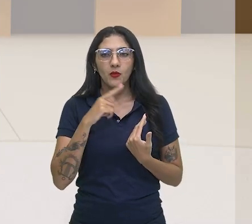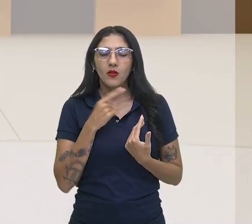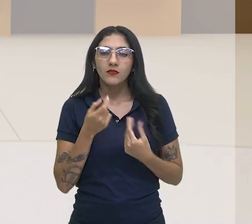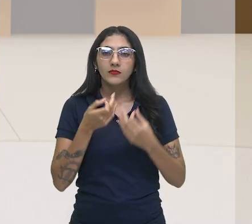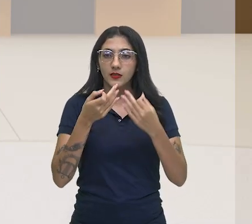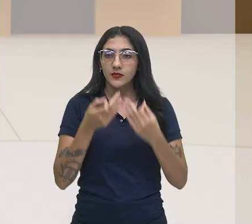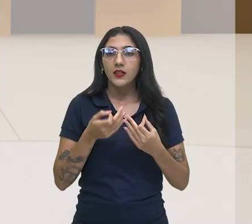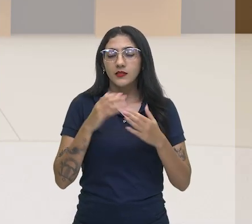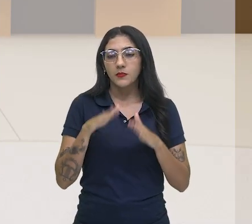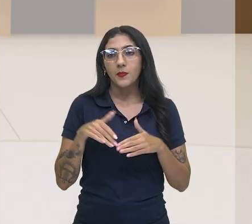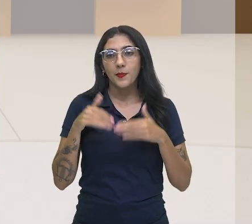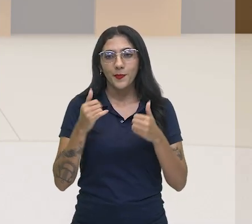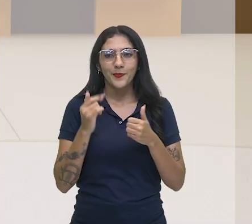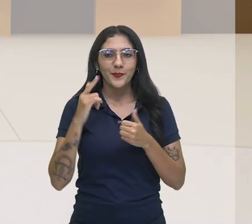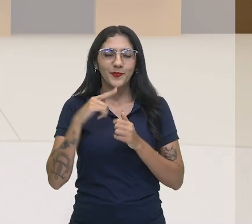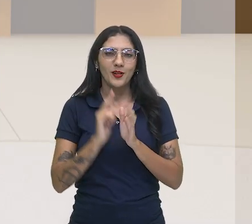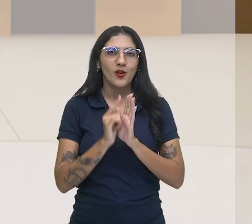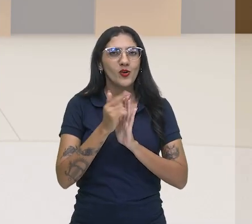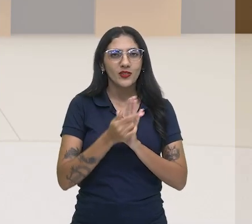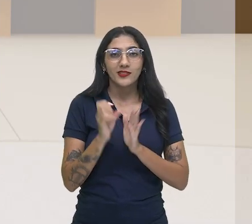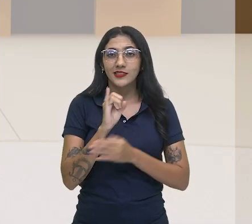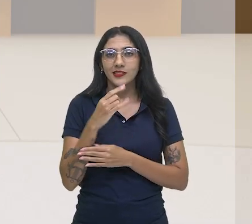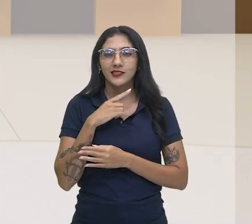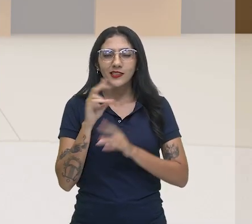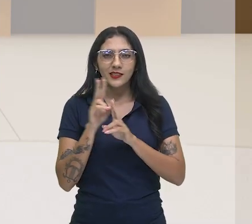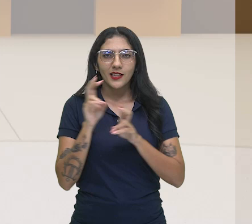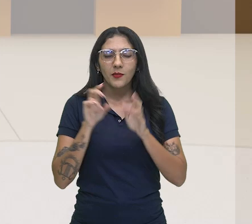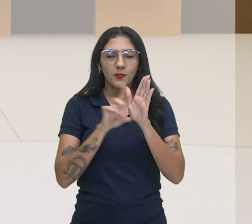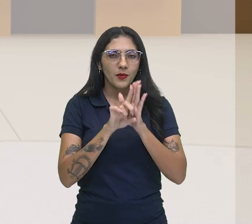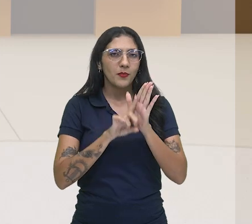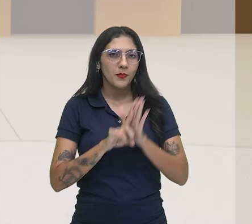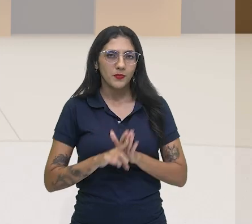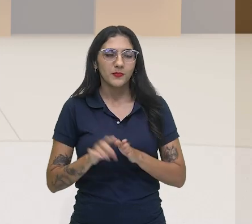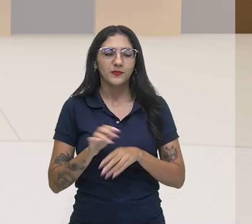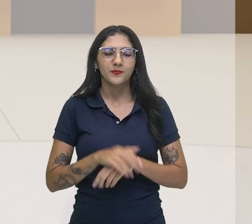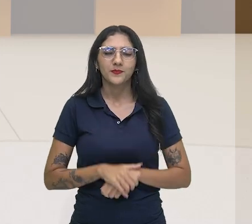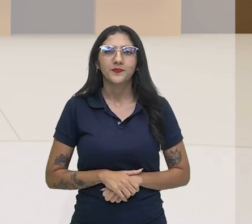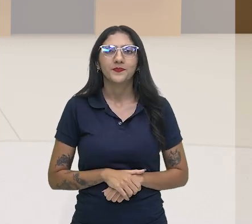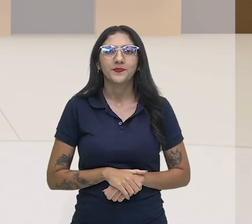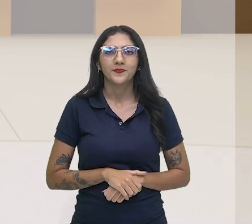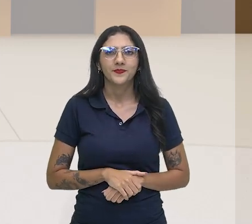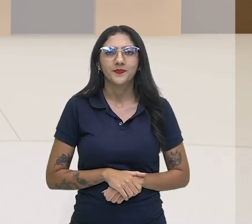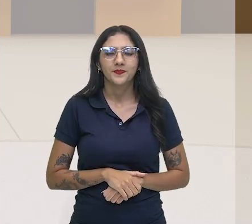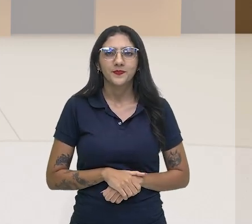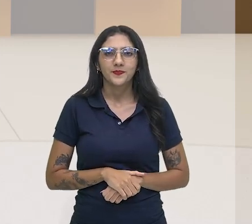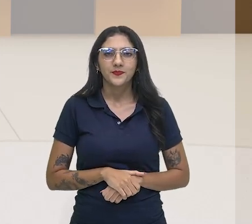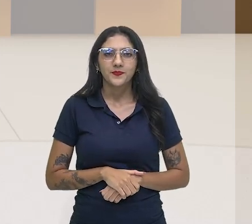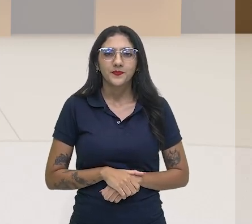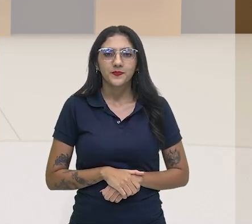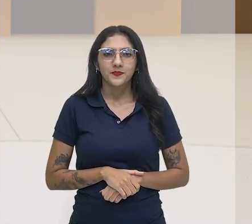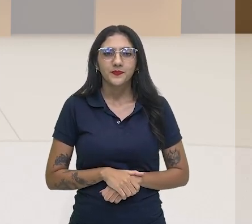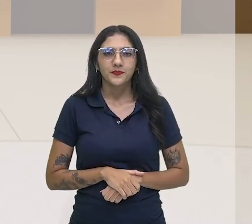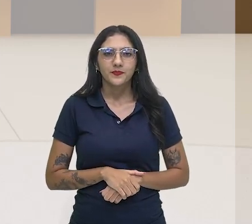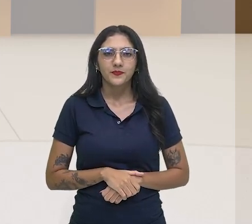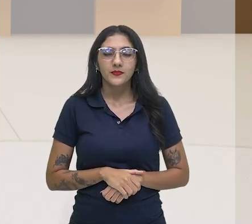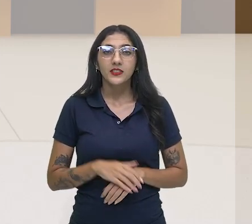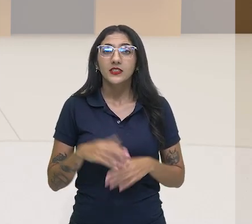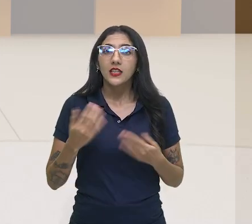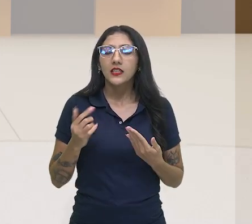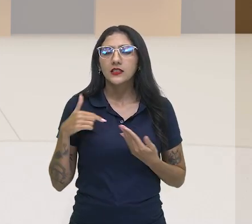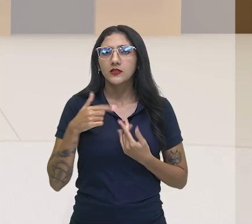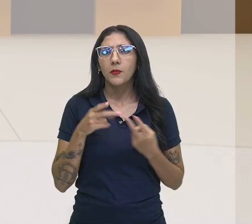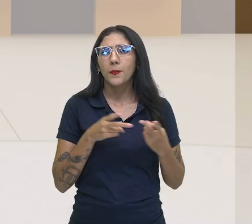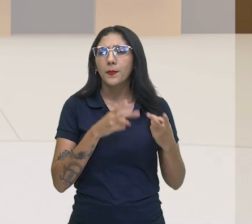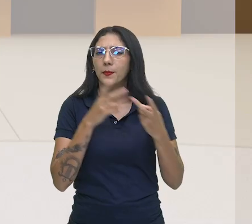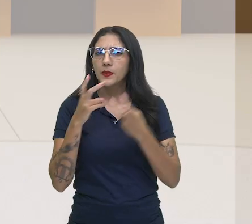dos gêneros mais importantes quando a gente fala de pesquisa, como a professora Marta apontou. Ok? E assim a gente vai perceber que quando a gente